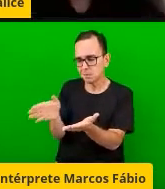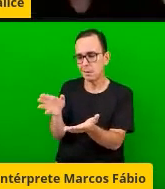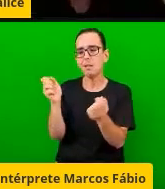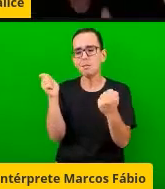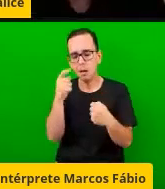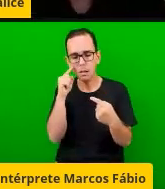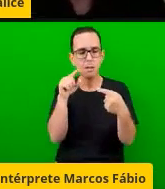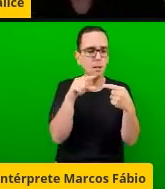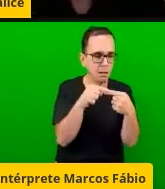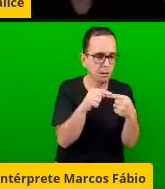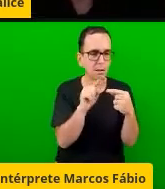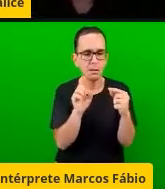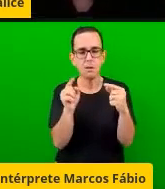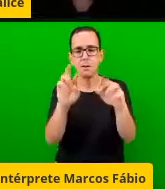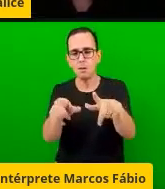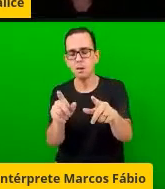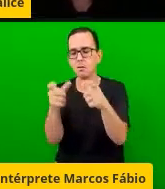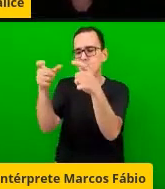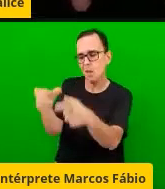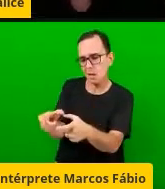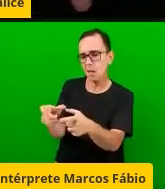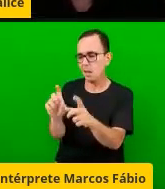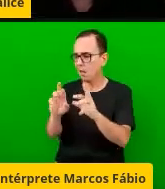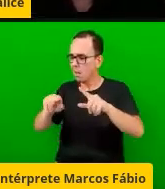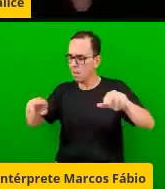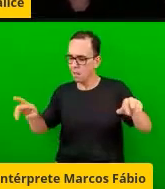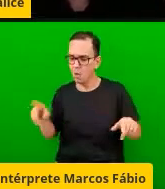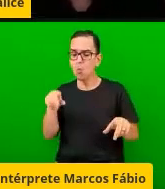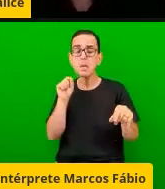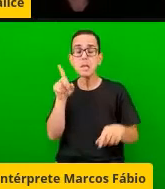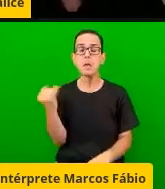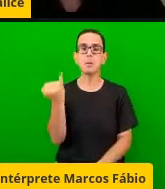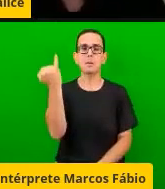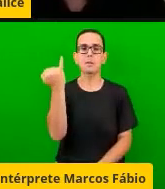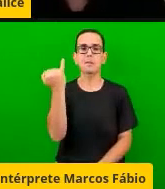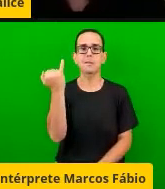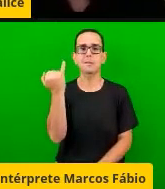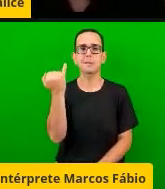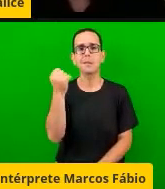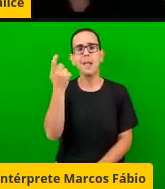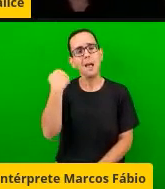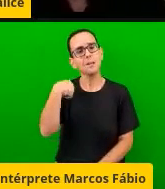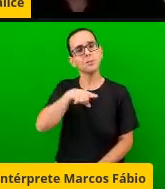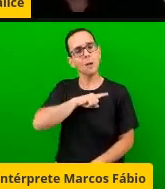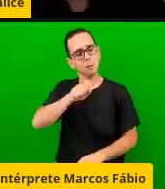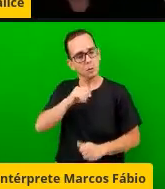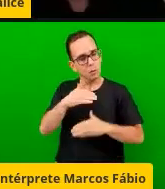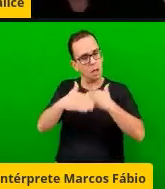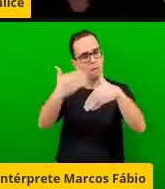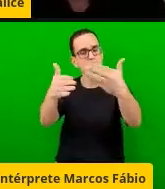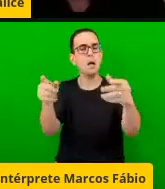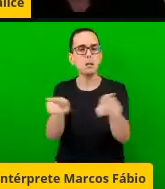né, diferenciação, localização. Mas o que é importante? Que a gente avançou um pouquinho mais. Tá? Eu posso desenvolver